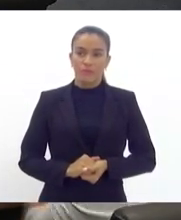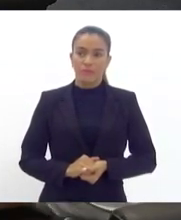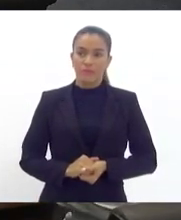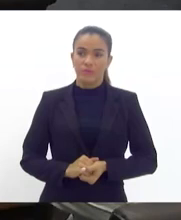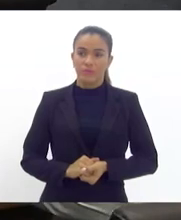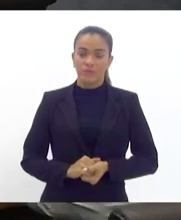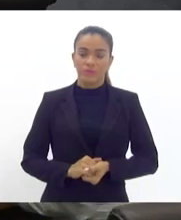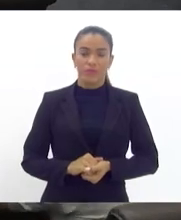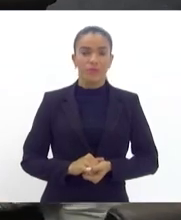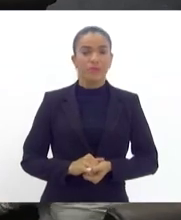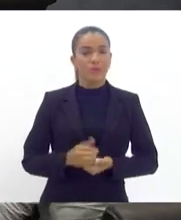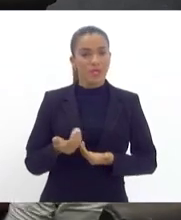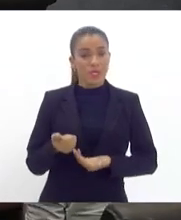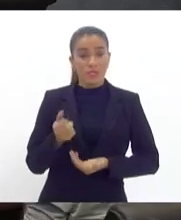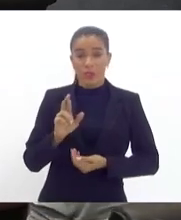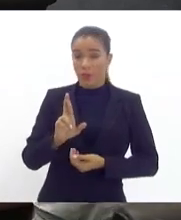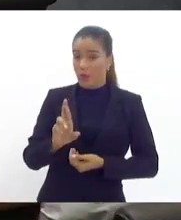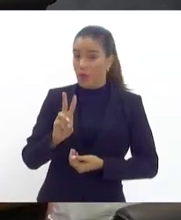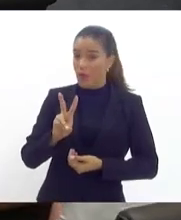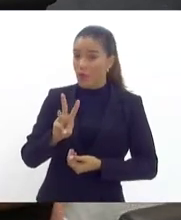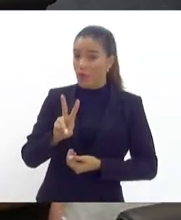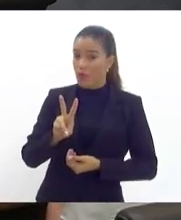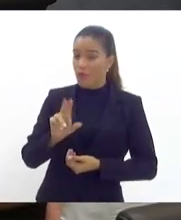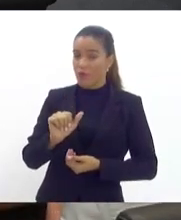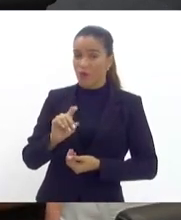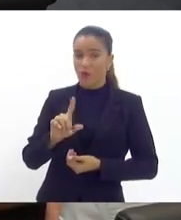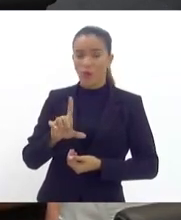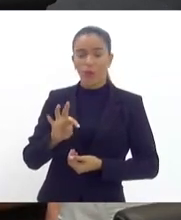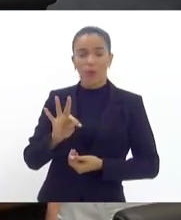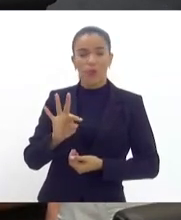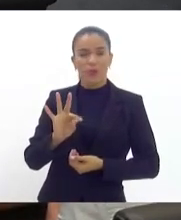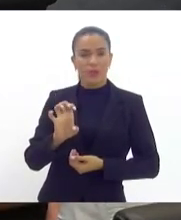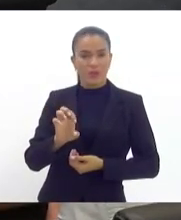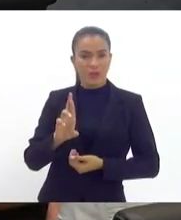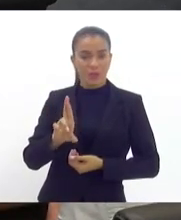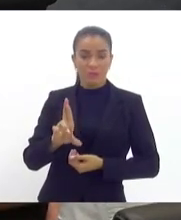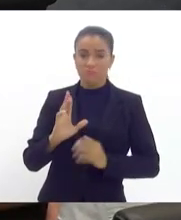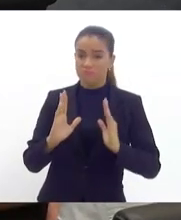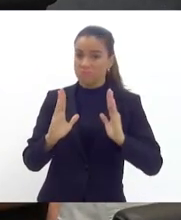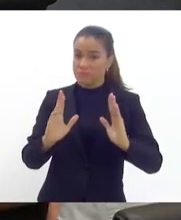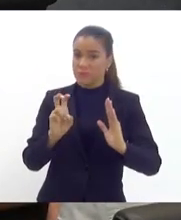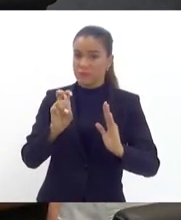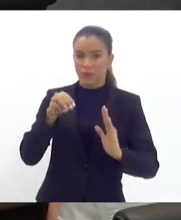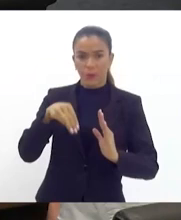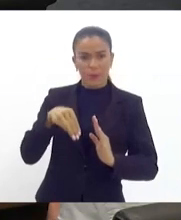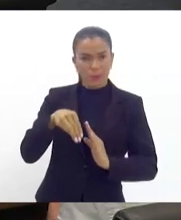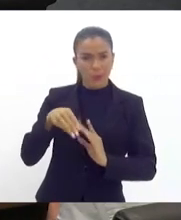senhor Walter senhor dispõe de 5 minutos e muito obrigado pela presença